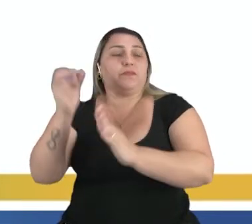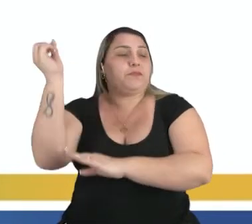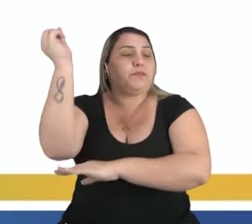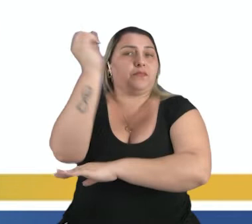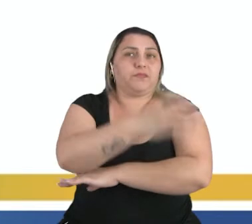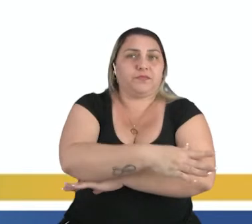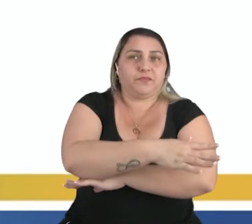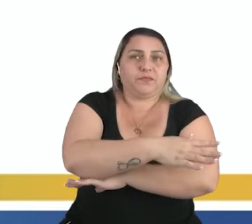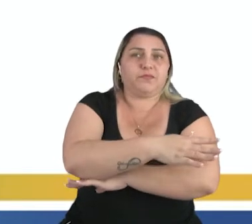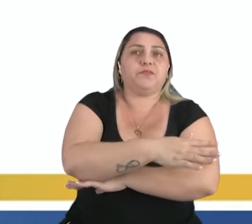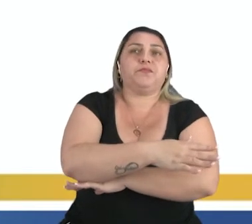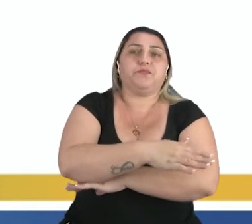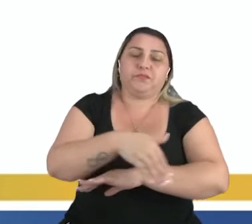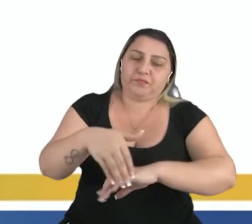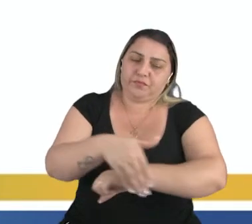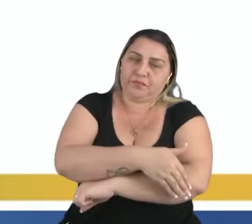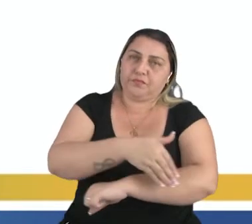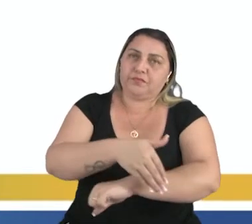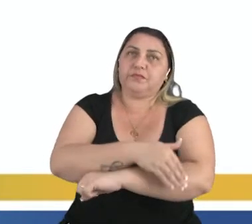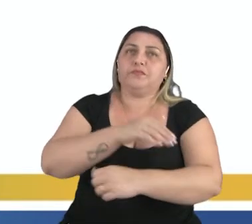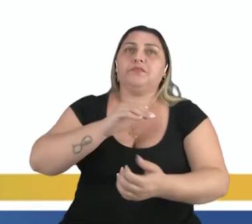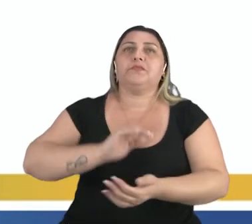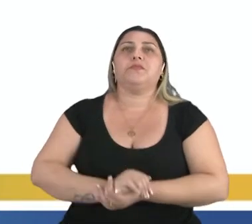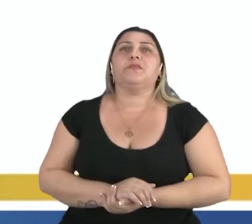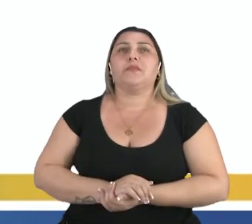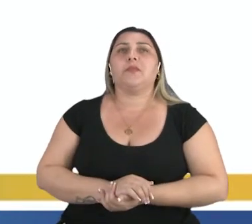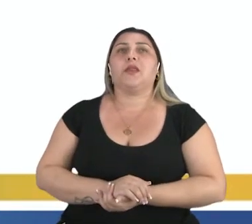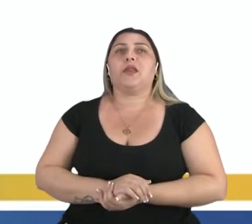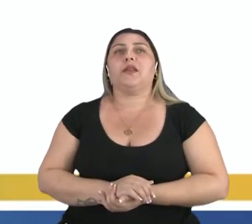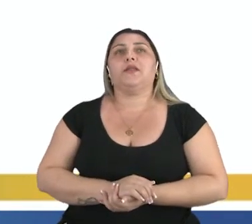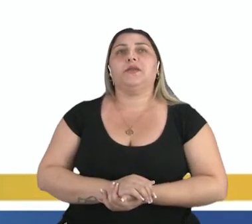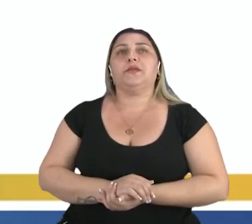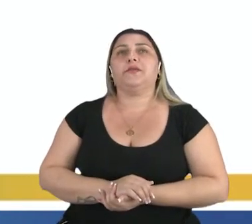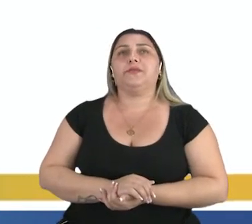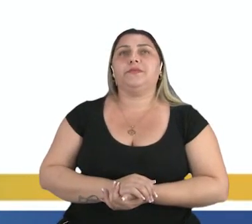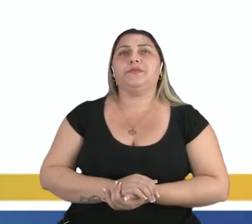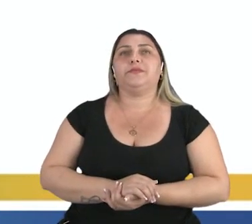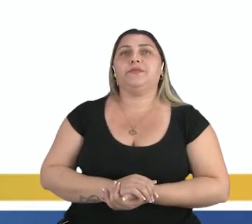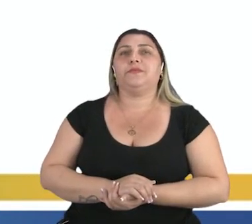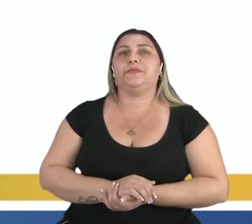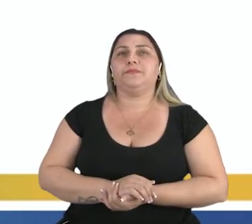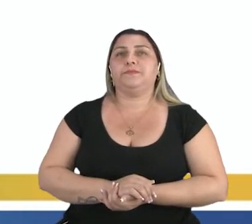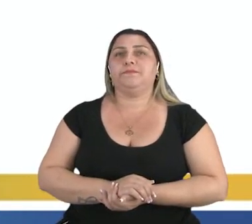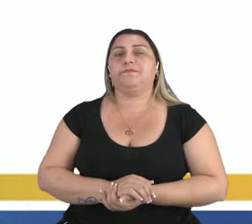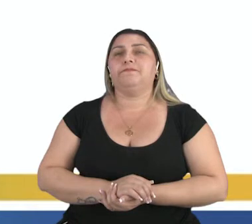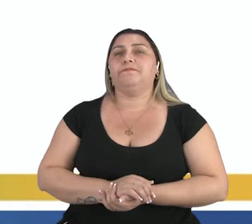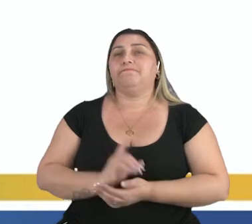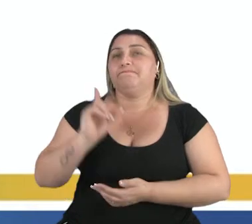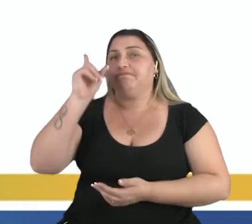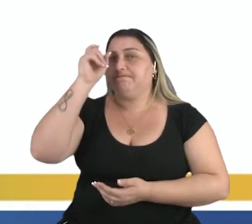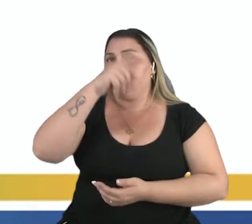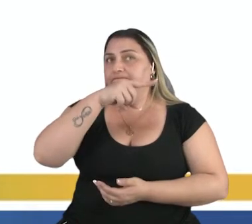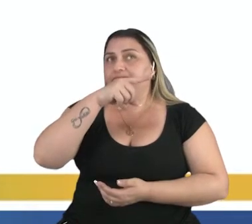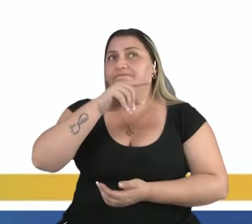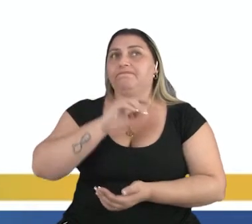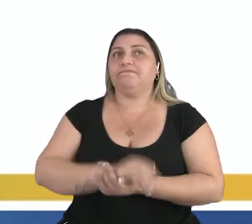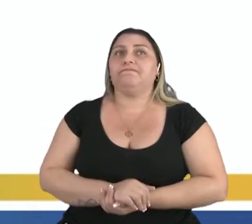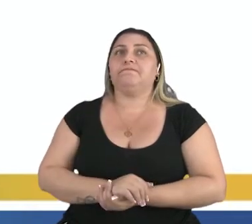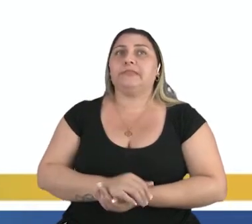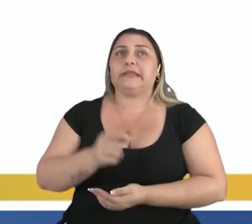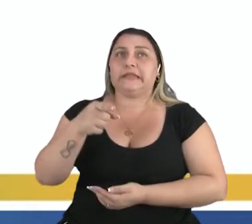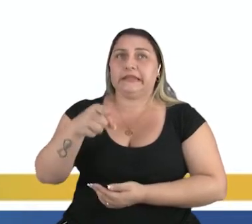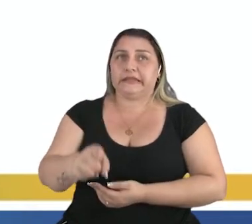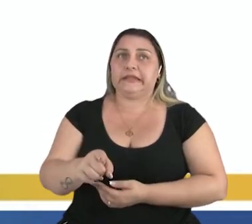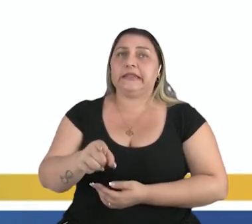em vez de um destino correto, procuram dispensá-lo em outras regiões. Uma situação, no mínimo,